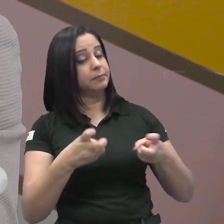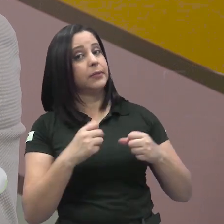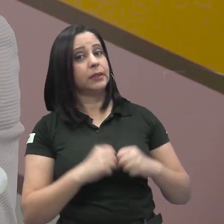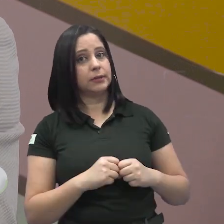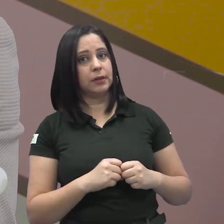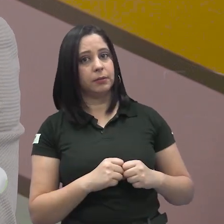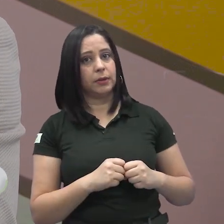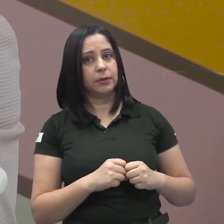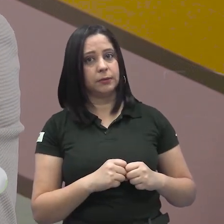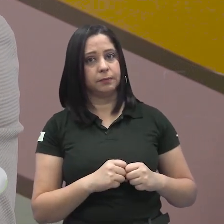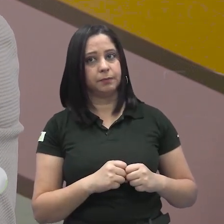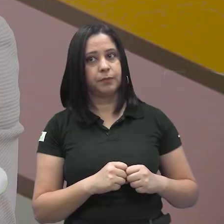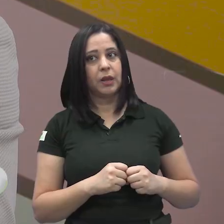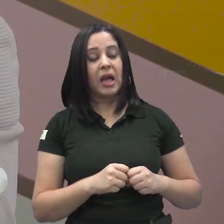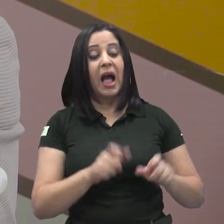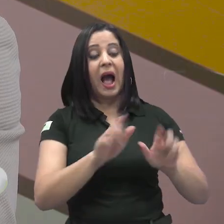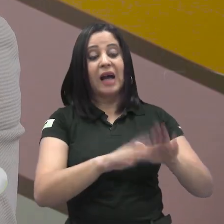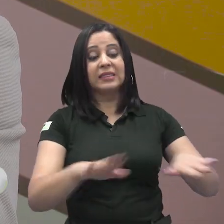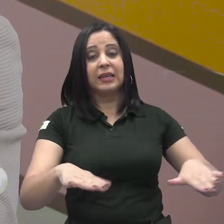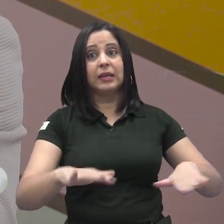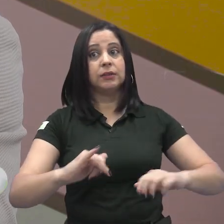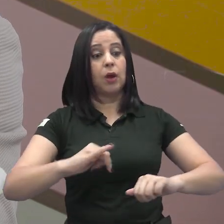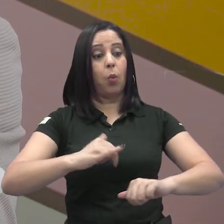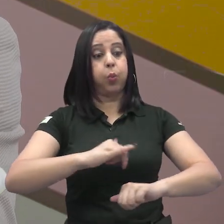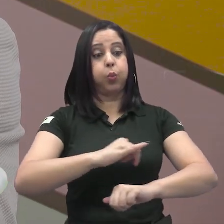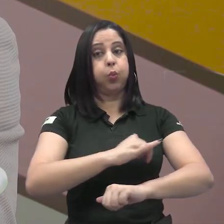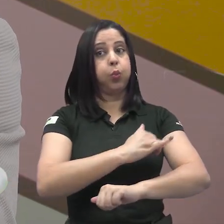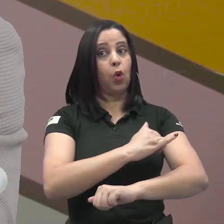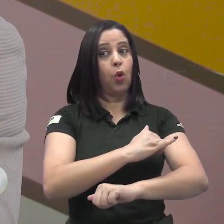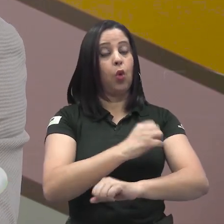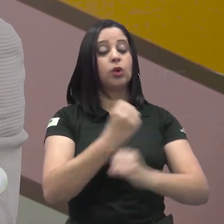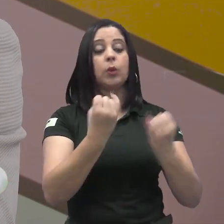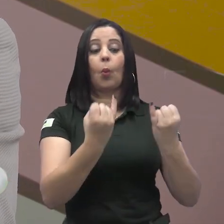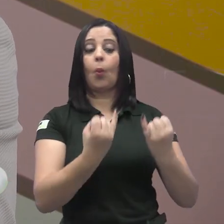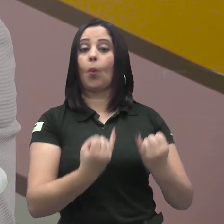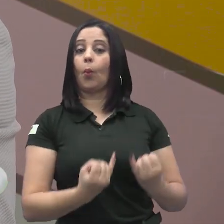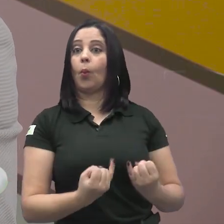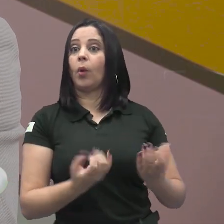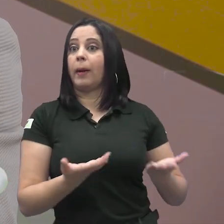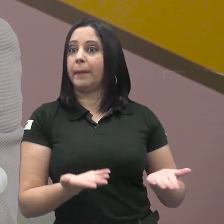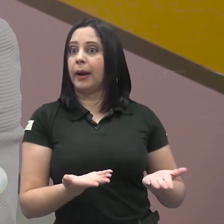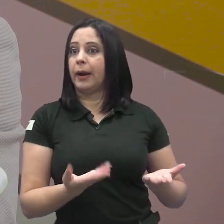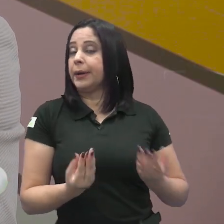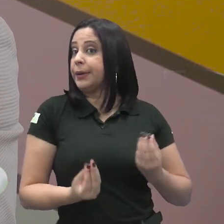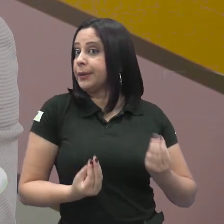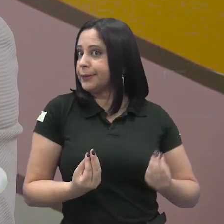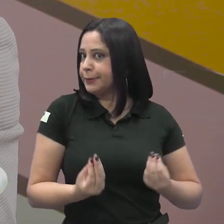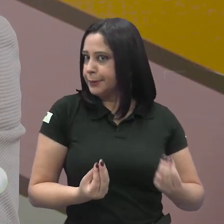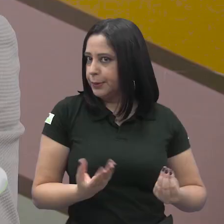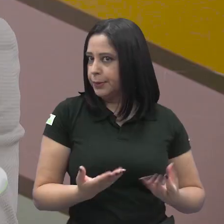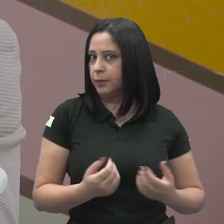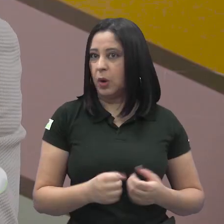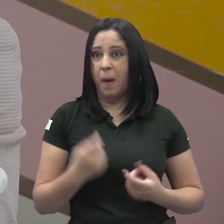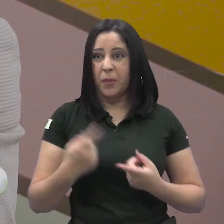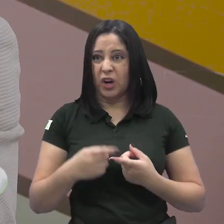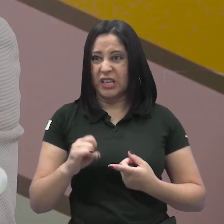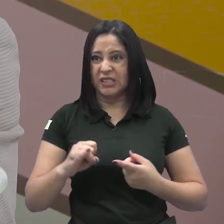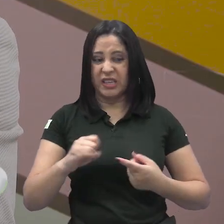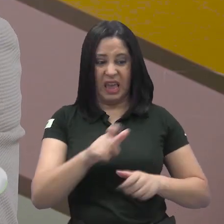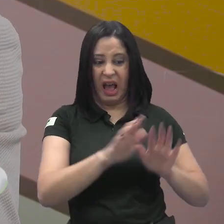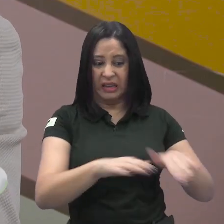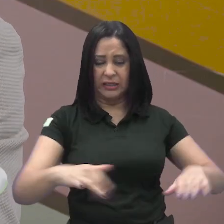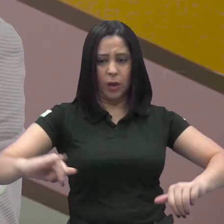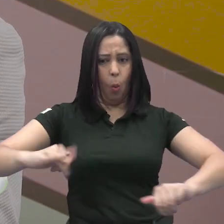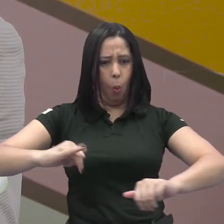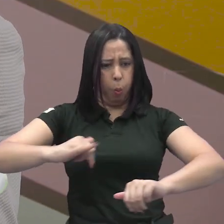consideração. Atenção à questão da obesidade, né? Observar se está tendo um ganho de peso lento e gradual. Isso não é normal, isso não